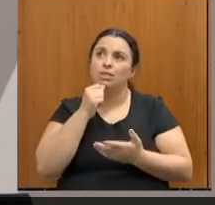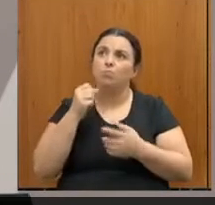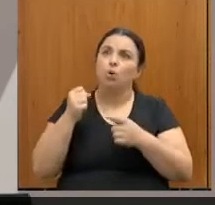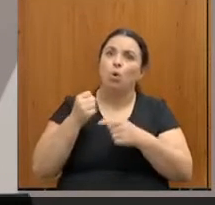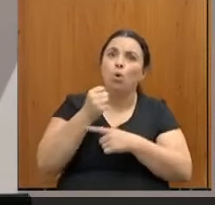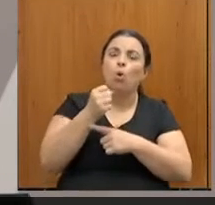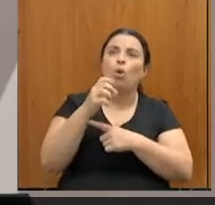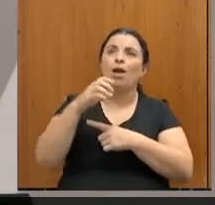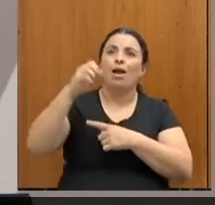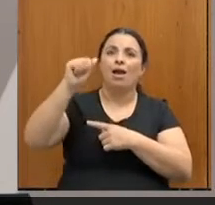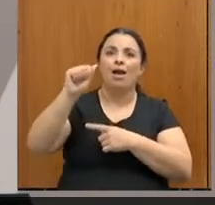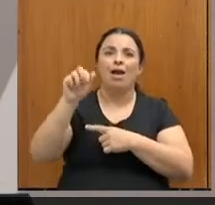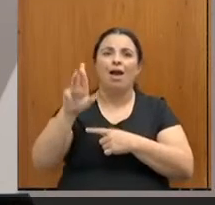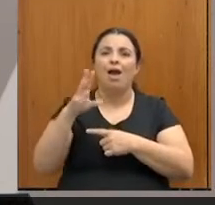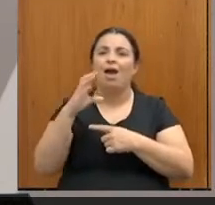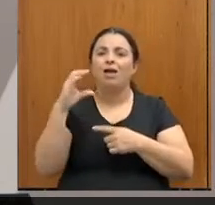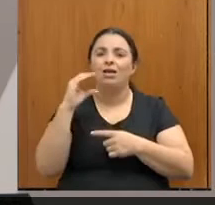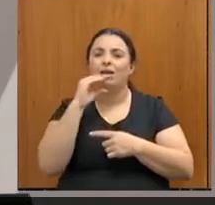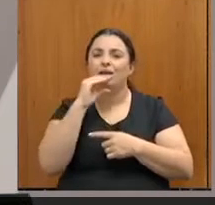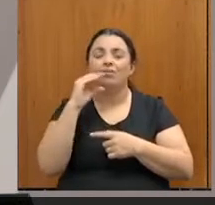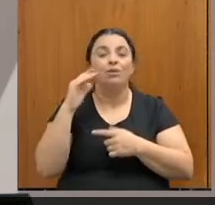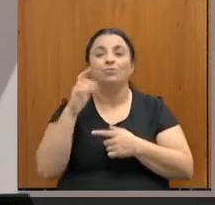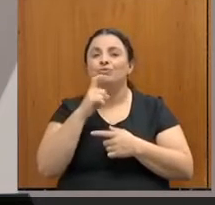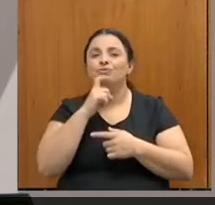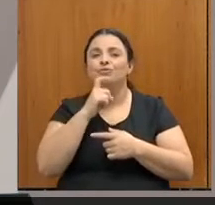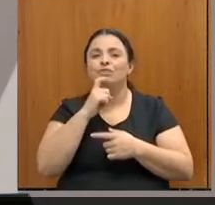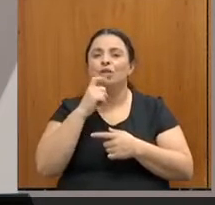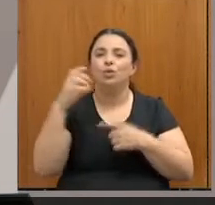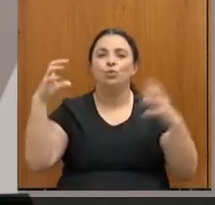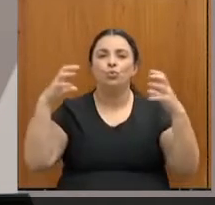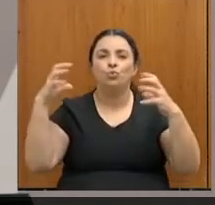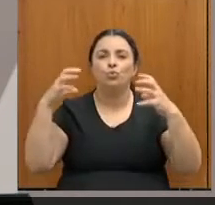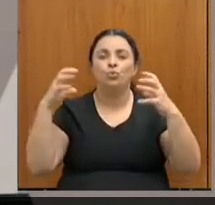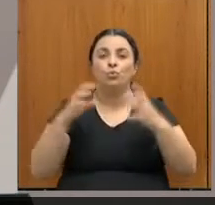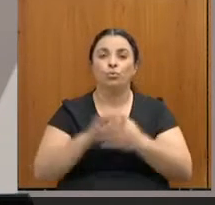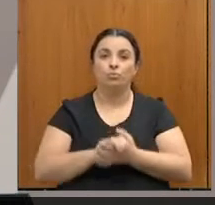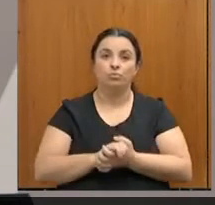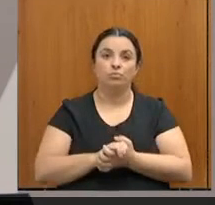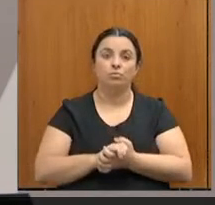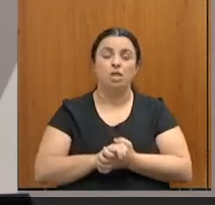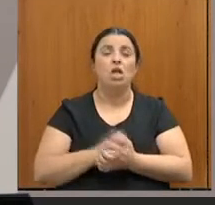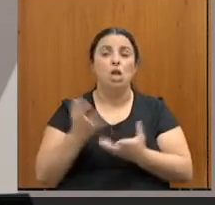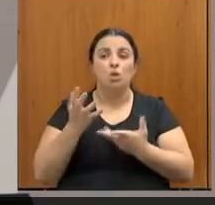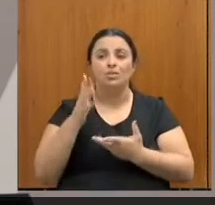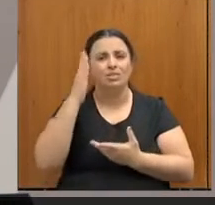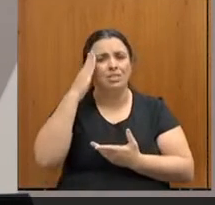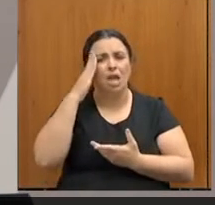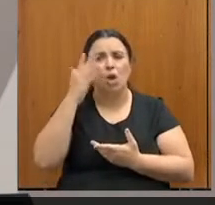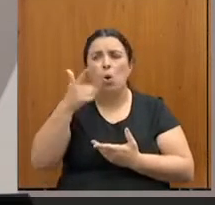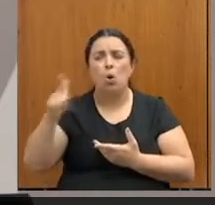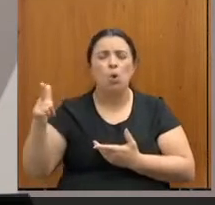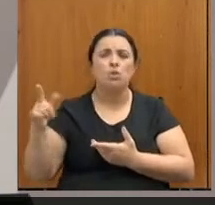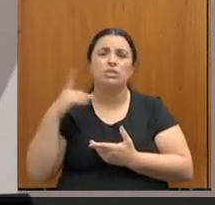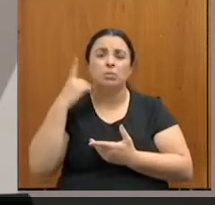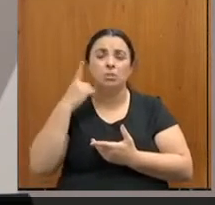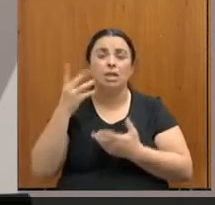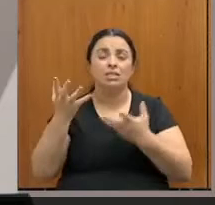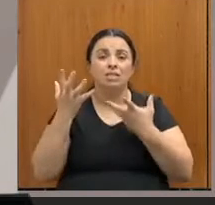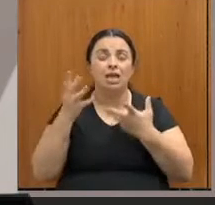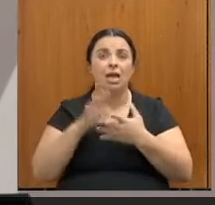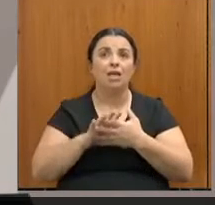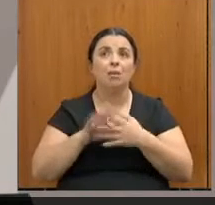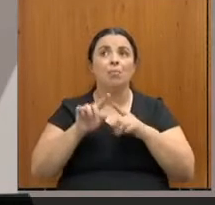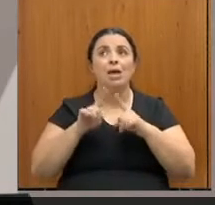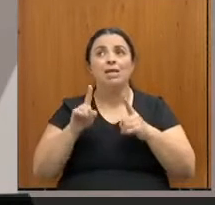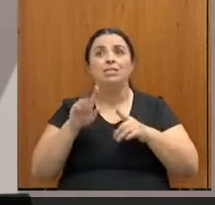conforto aos alunos das escolas municipais das escolas estaduais mas infelizmente as escolas não tem uma